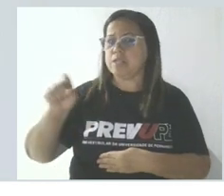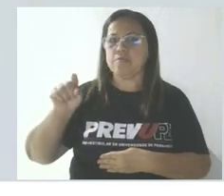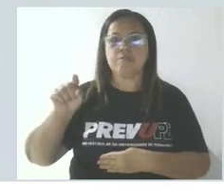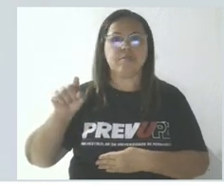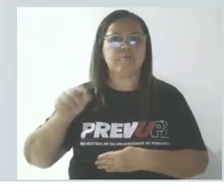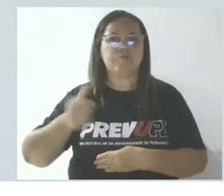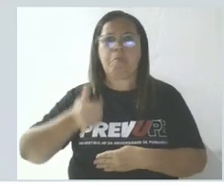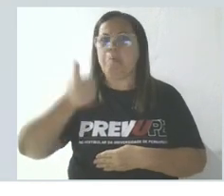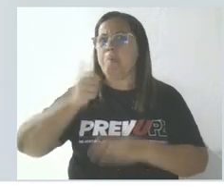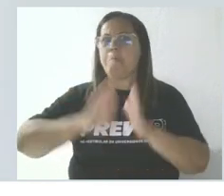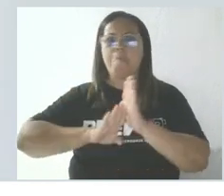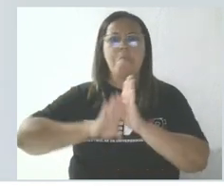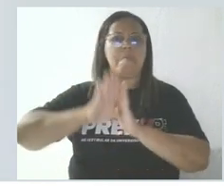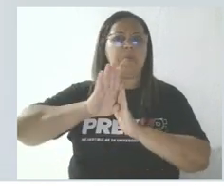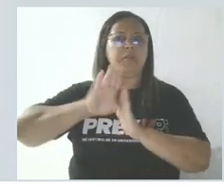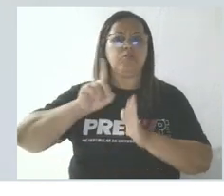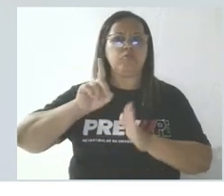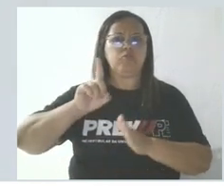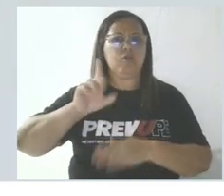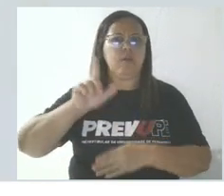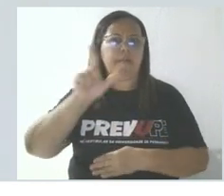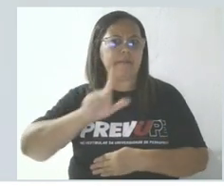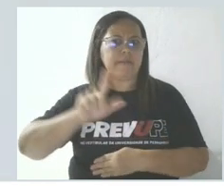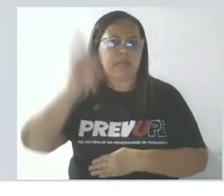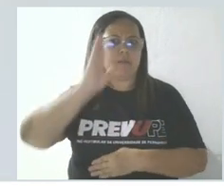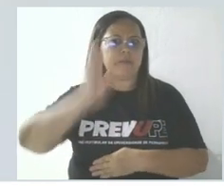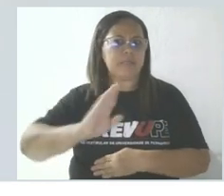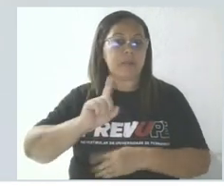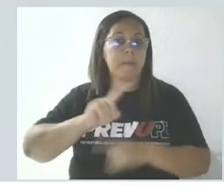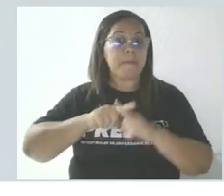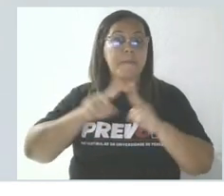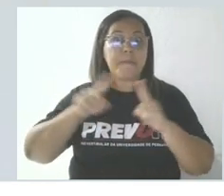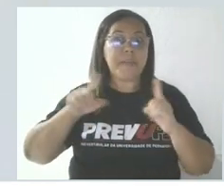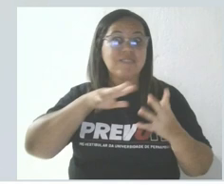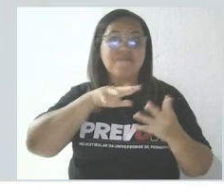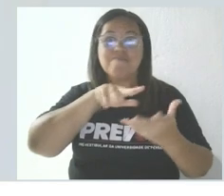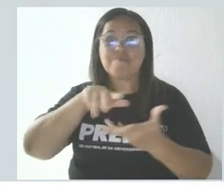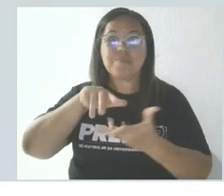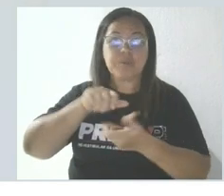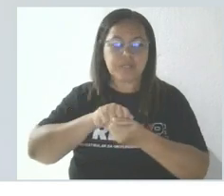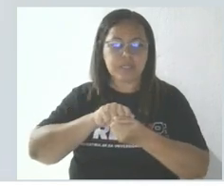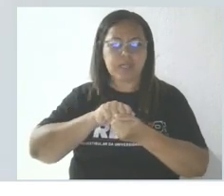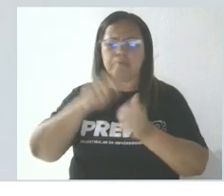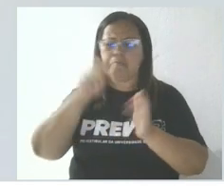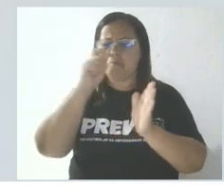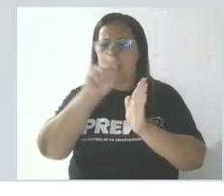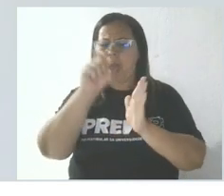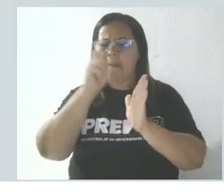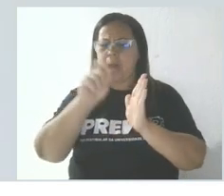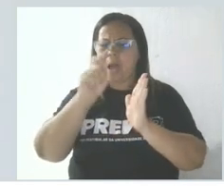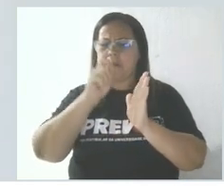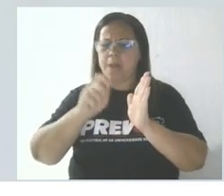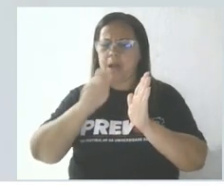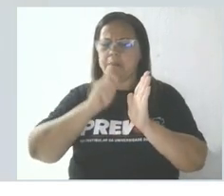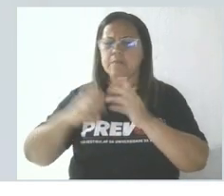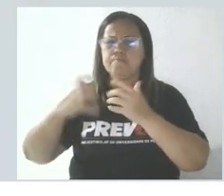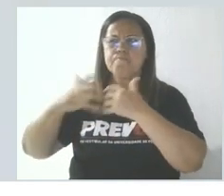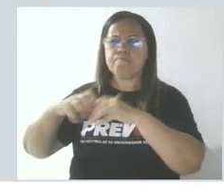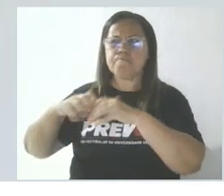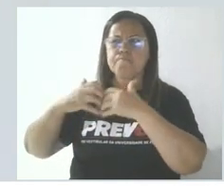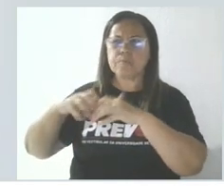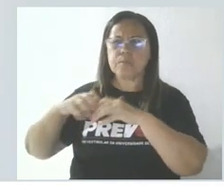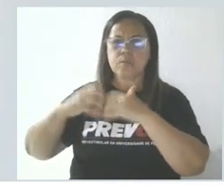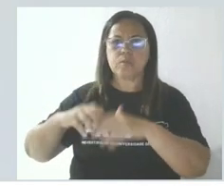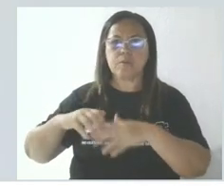posição de destaque não apenas na literatura brasileira mas também na literatura Mundial Sua escrita repleta de reflexões sobre a